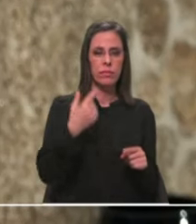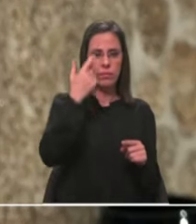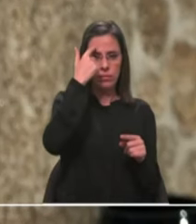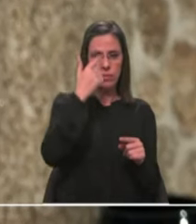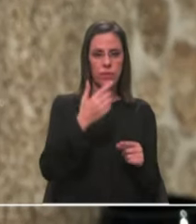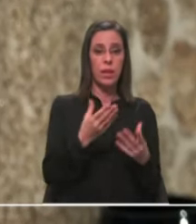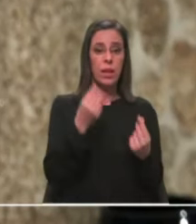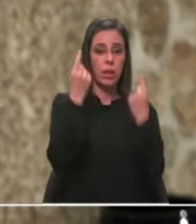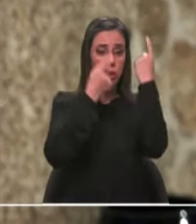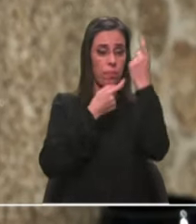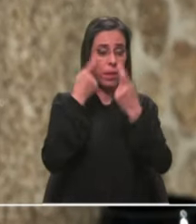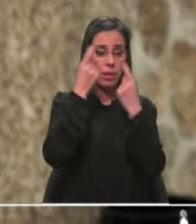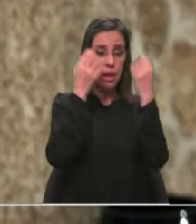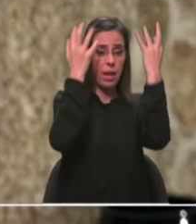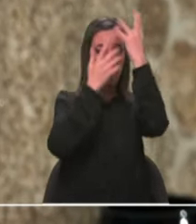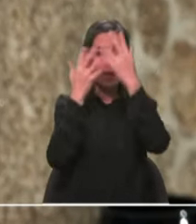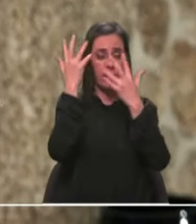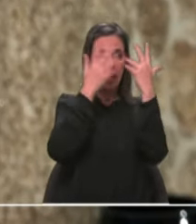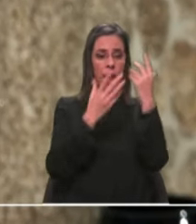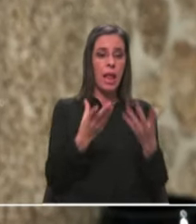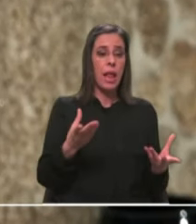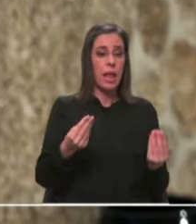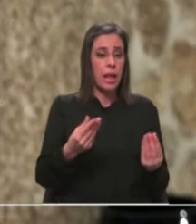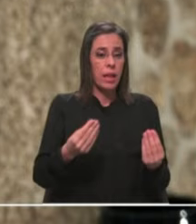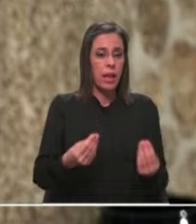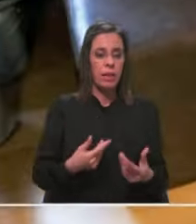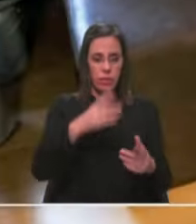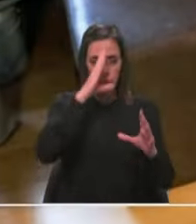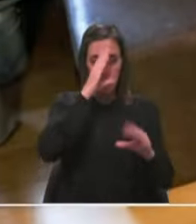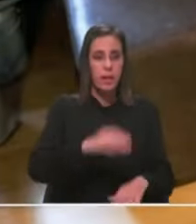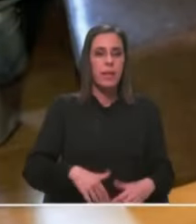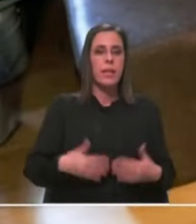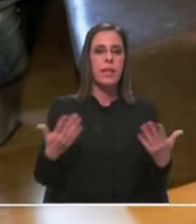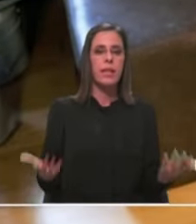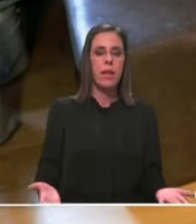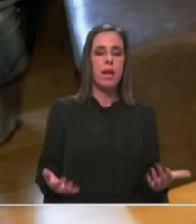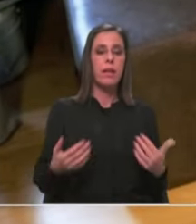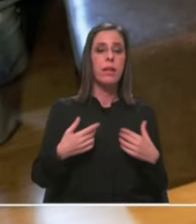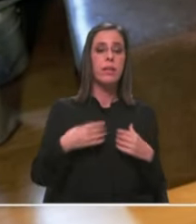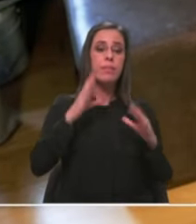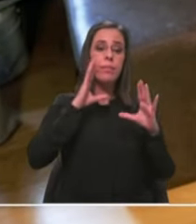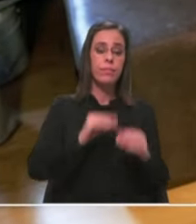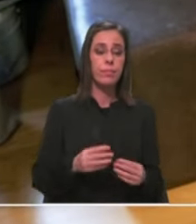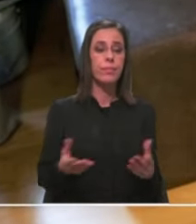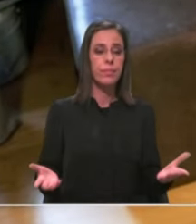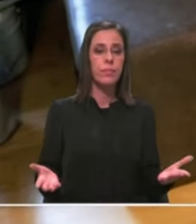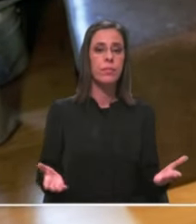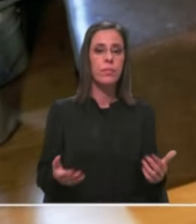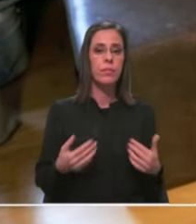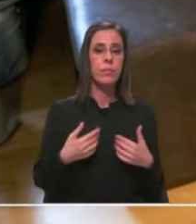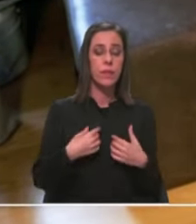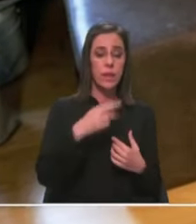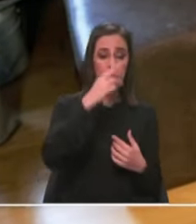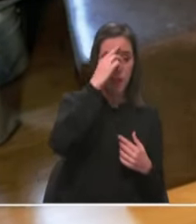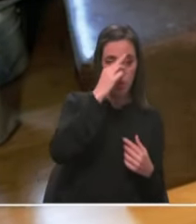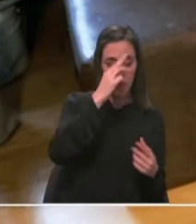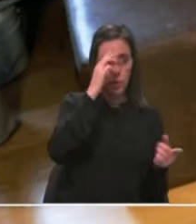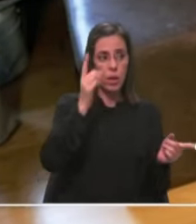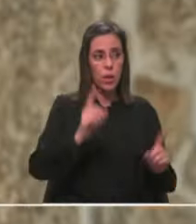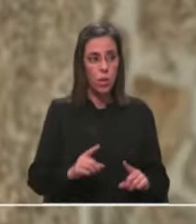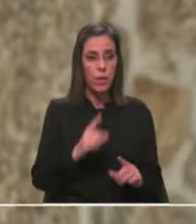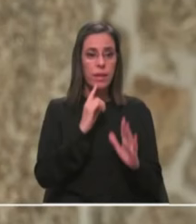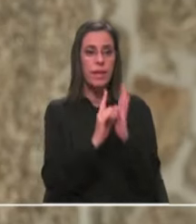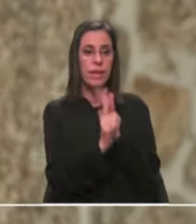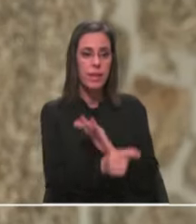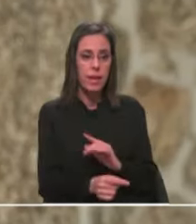foram tantos pensamentos que passaram-me naquela hora pela cabeça que nem sei. Porque a gente não sabe se vai aguentar, se não vai, se vai conseguir sair